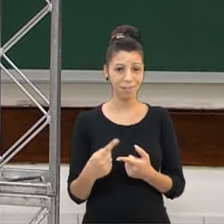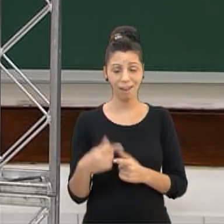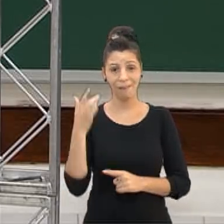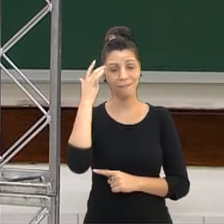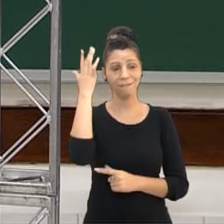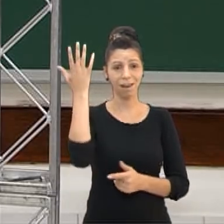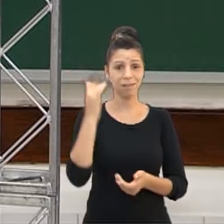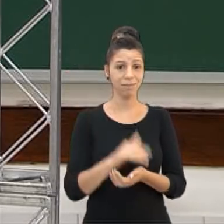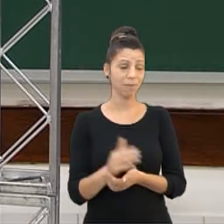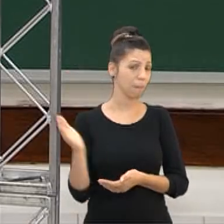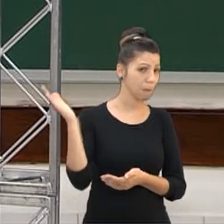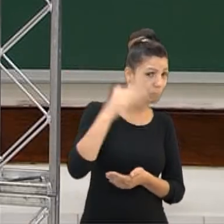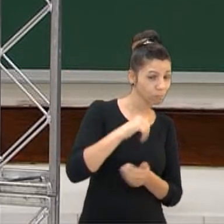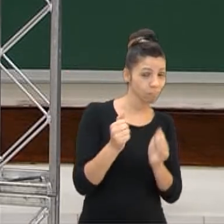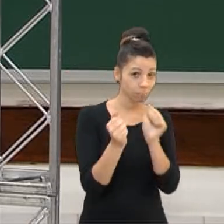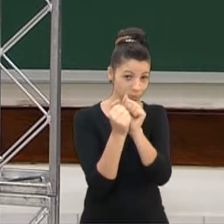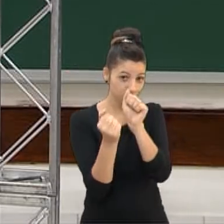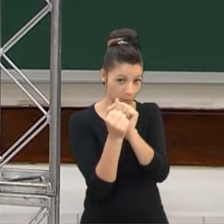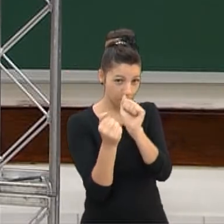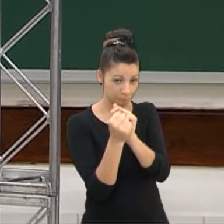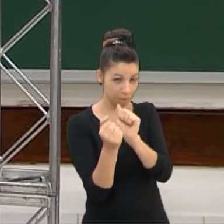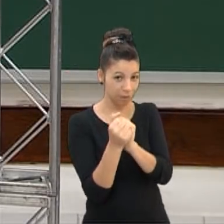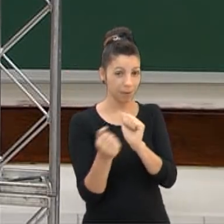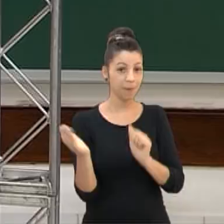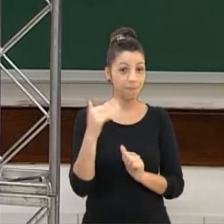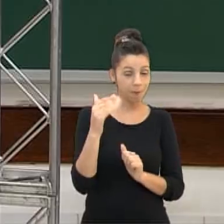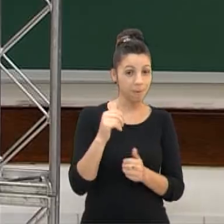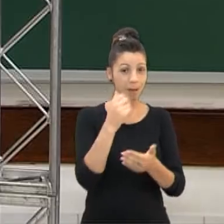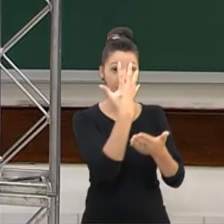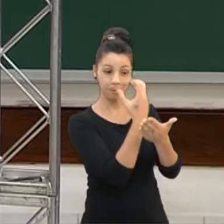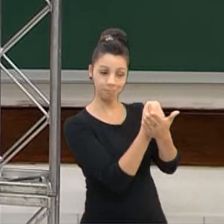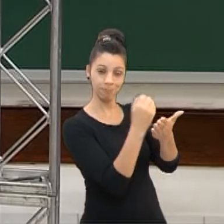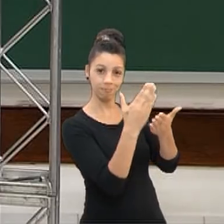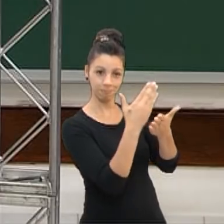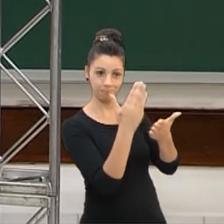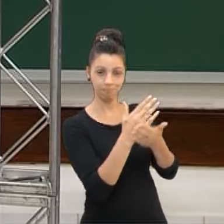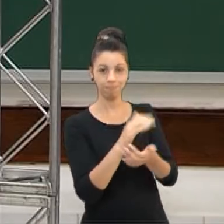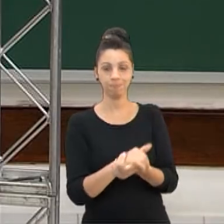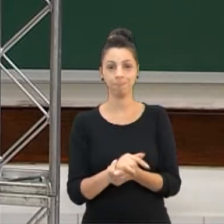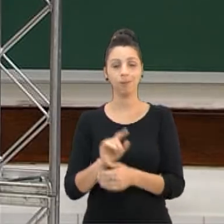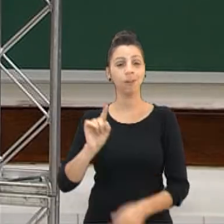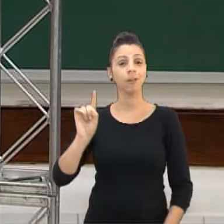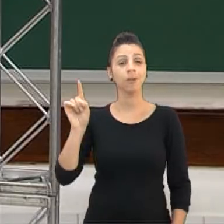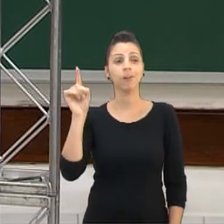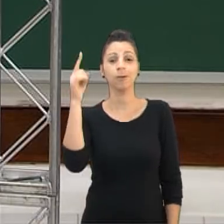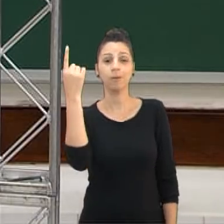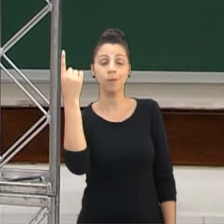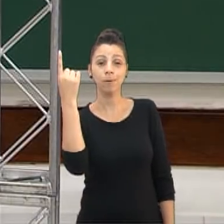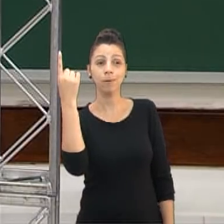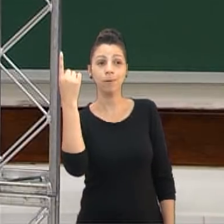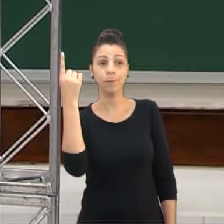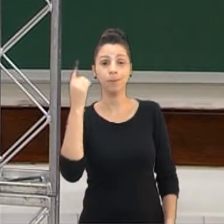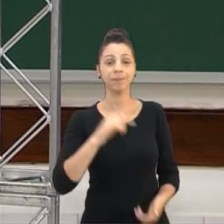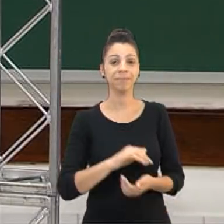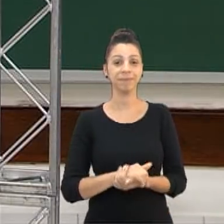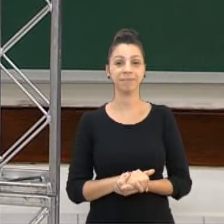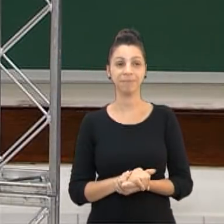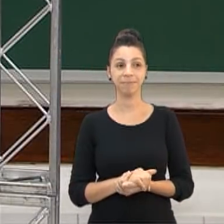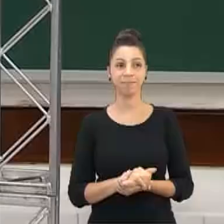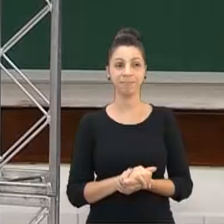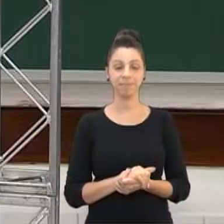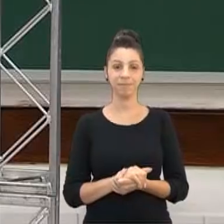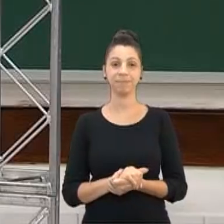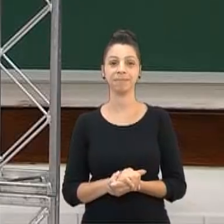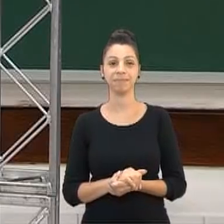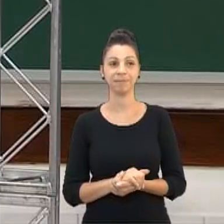deixar. Vamos lá. Vem comigo. Vamos lá, anota aí. E o último desta aula, que é a